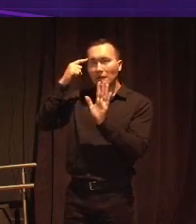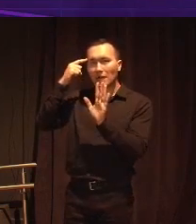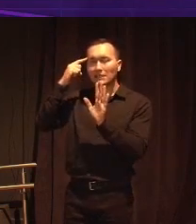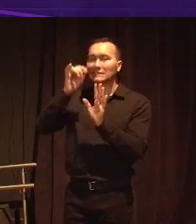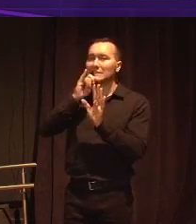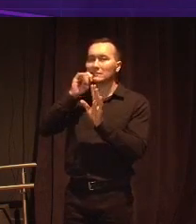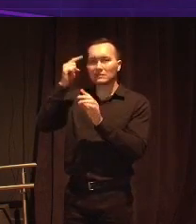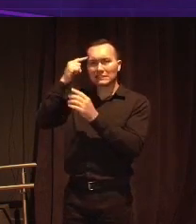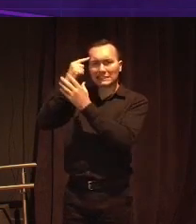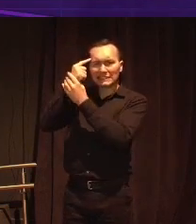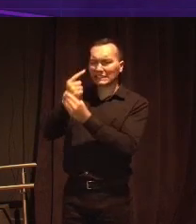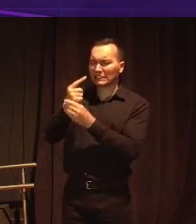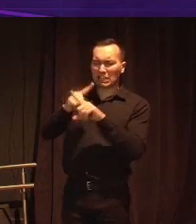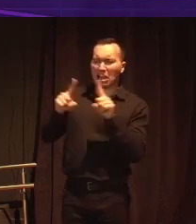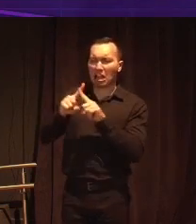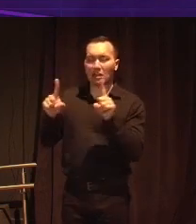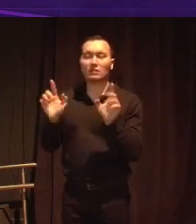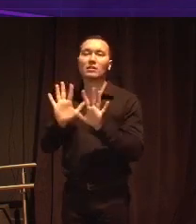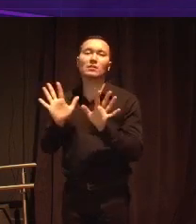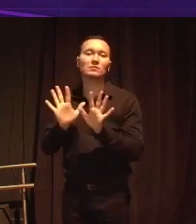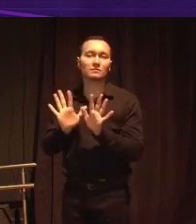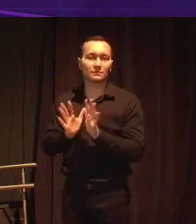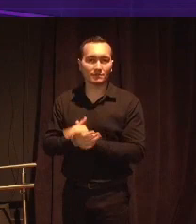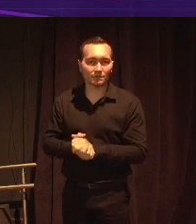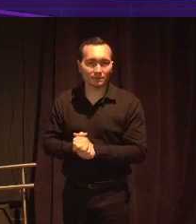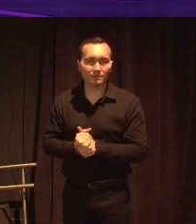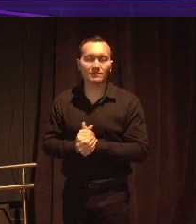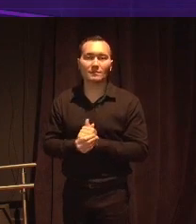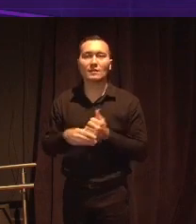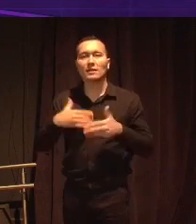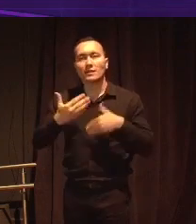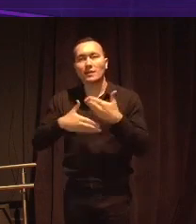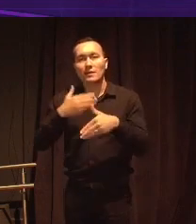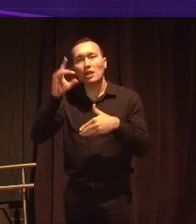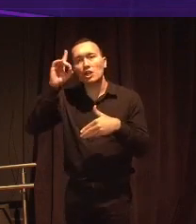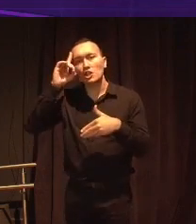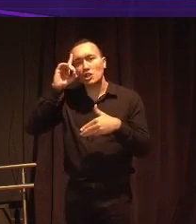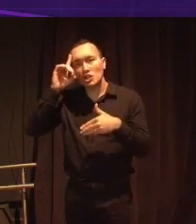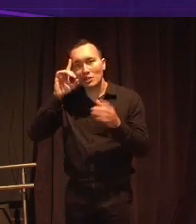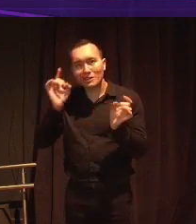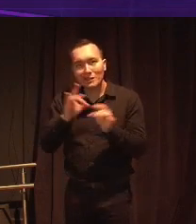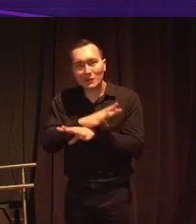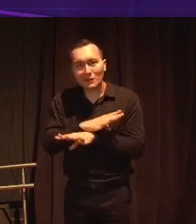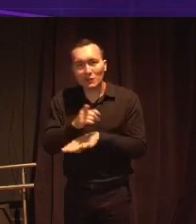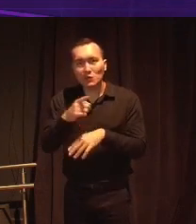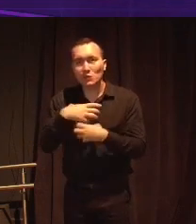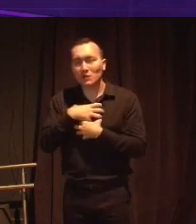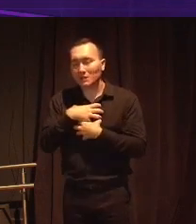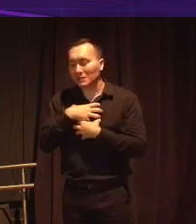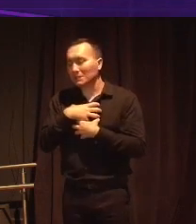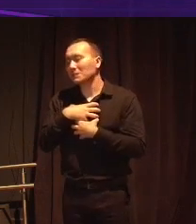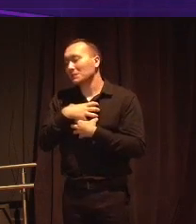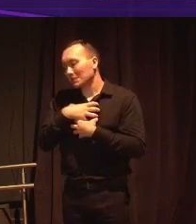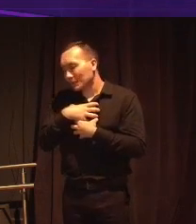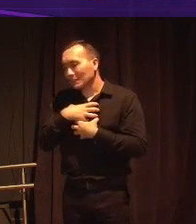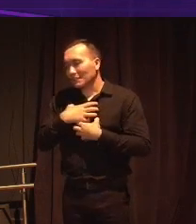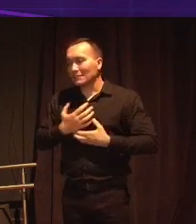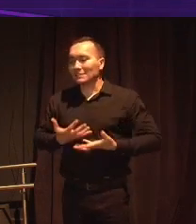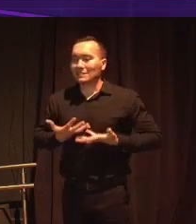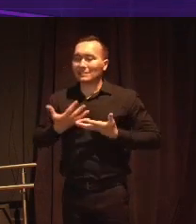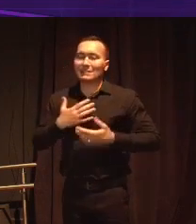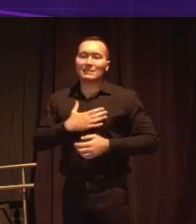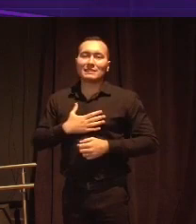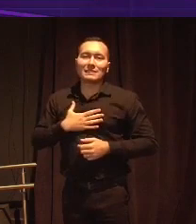são atitudes que a gente tem que, no final do dia, também falar com o nosso coração, né? São atitudes que aqui